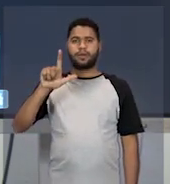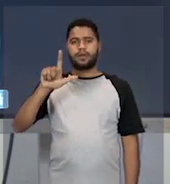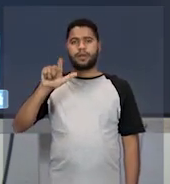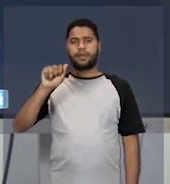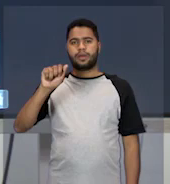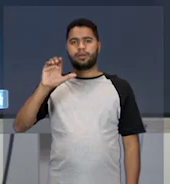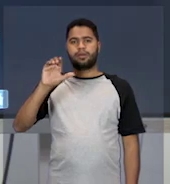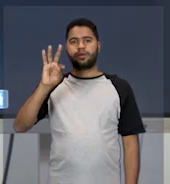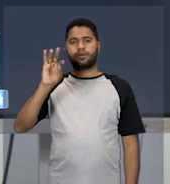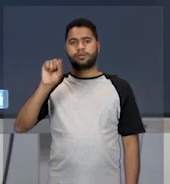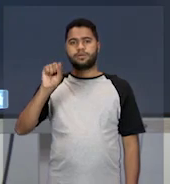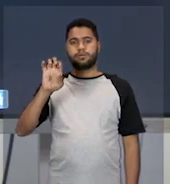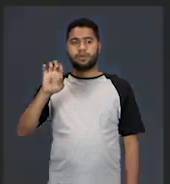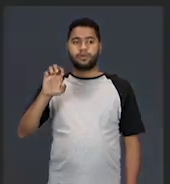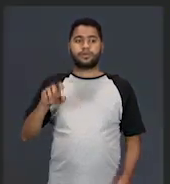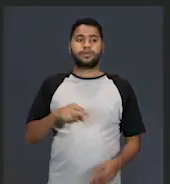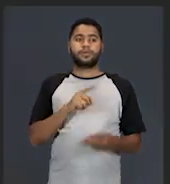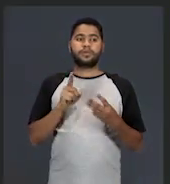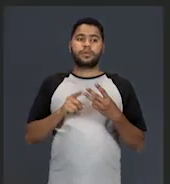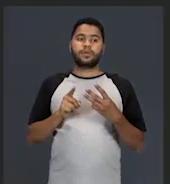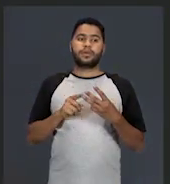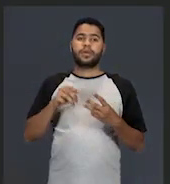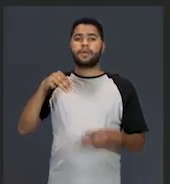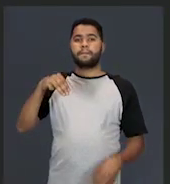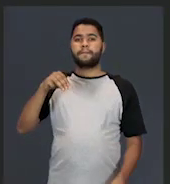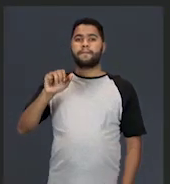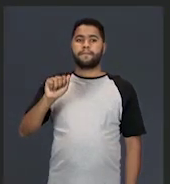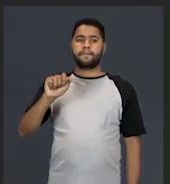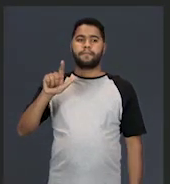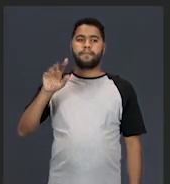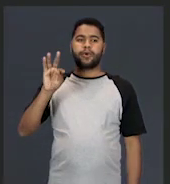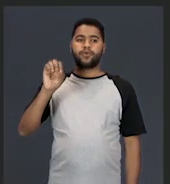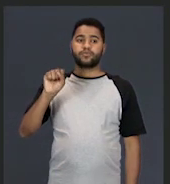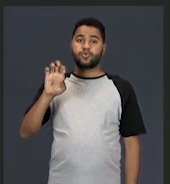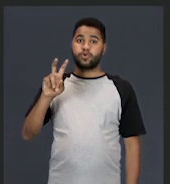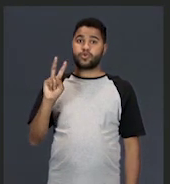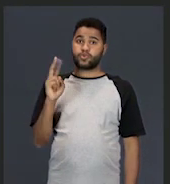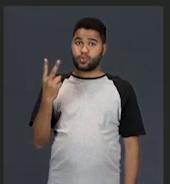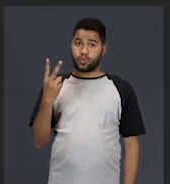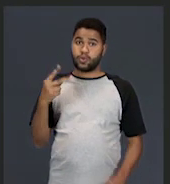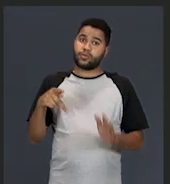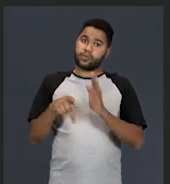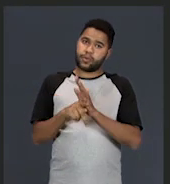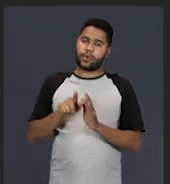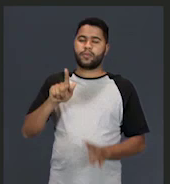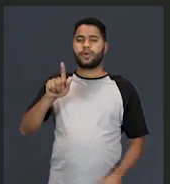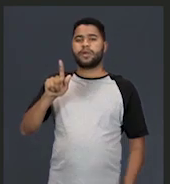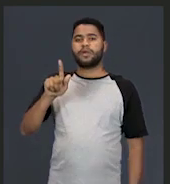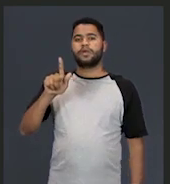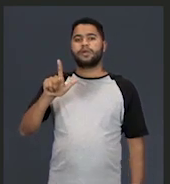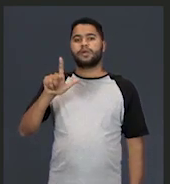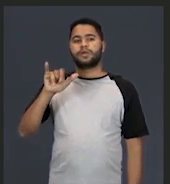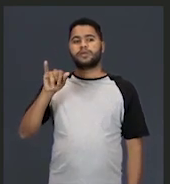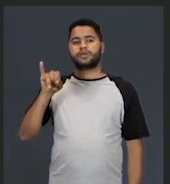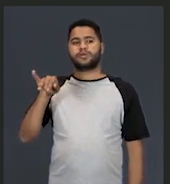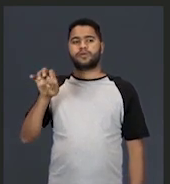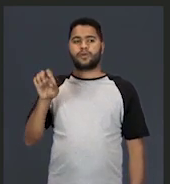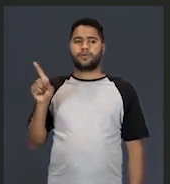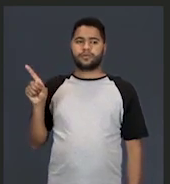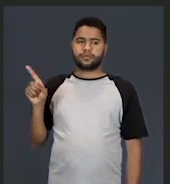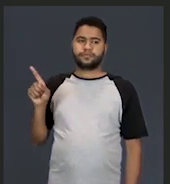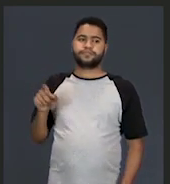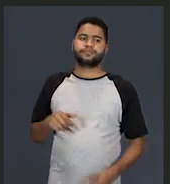a maltose, eu tenho duas bolinhas de glicose. Então, olha, polissacarídeo, muitas bolinhas de